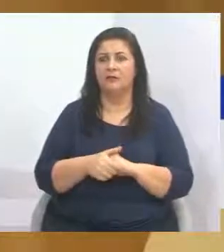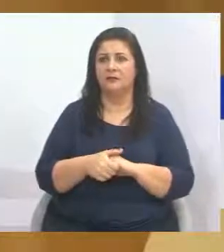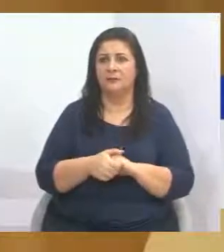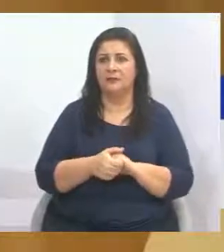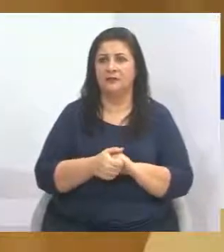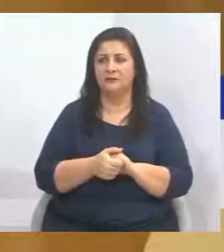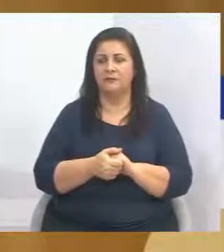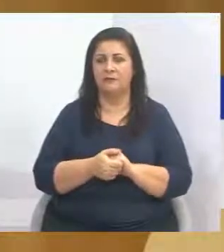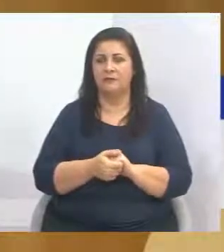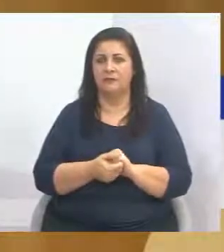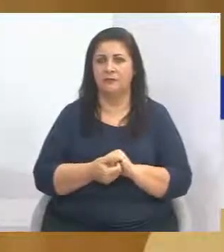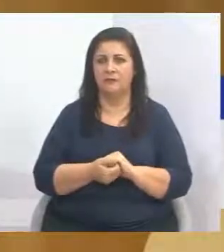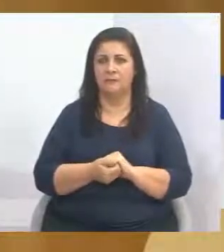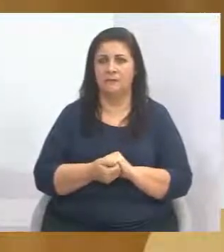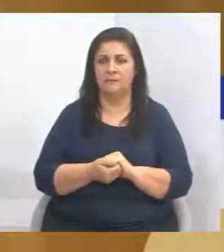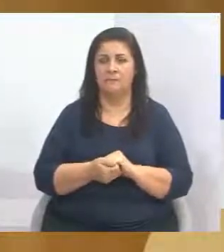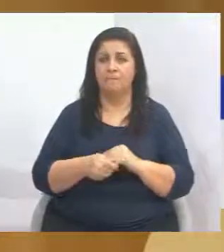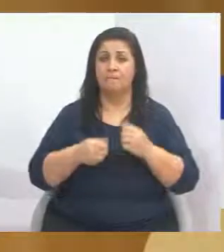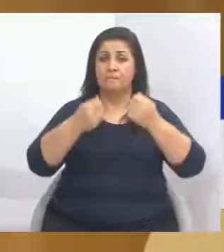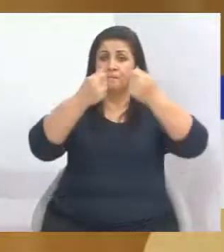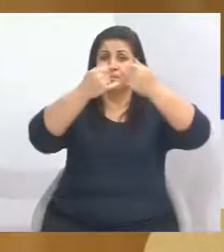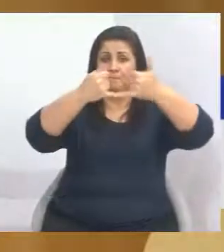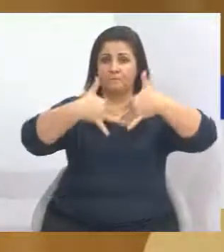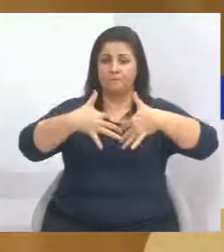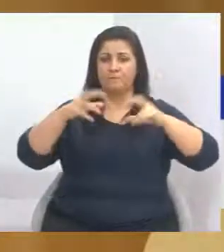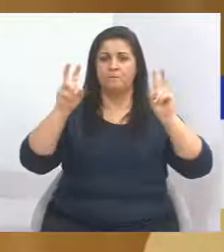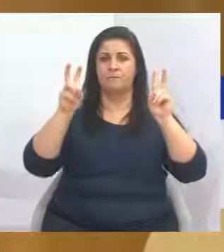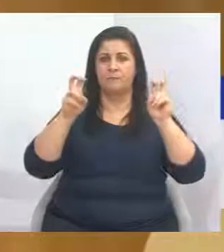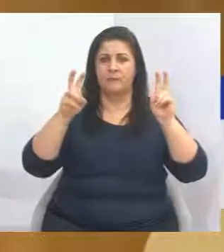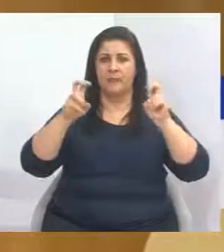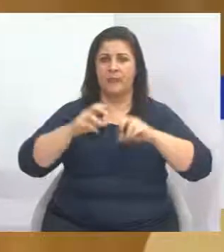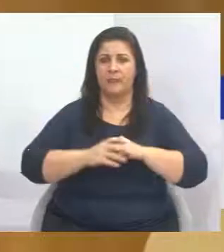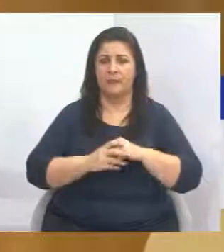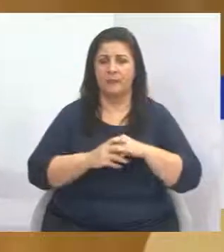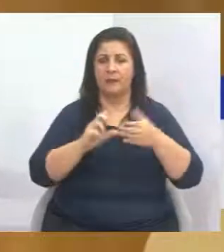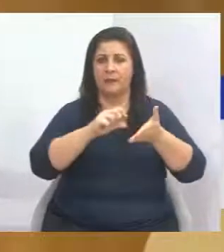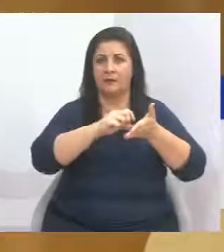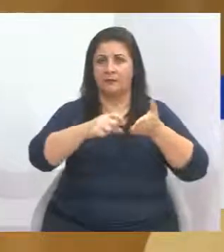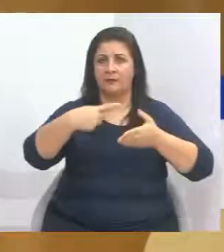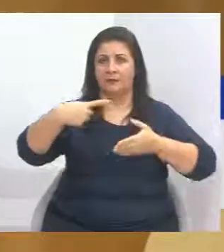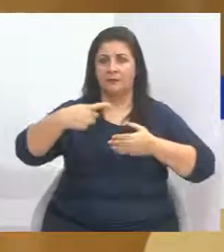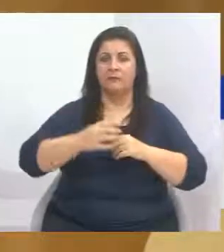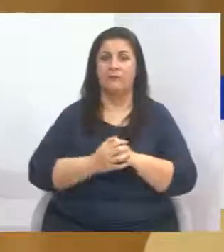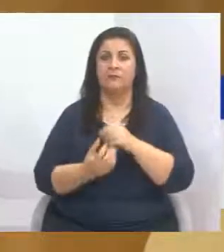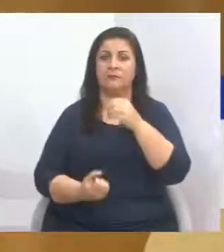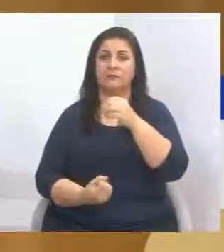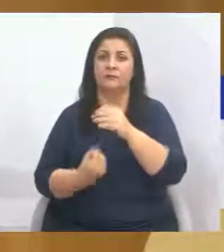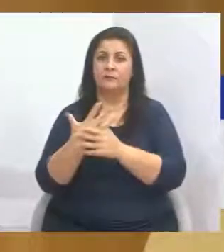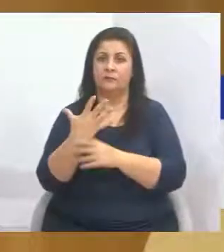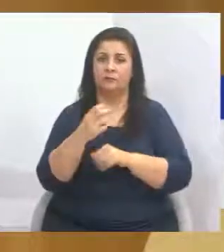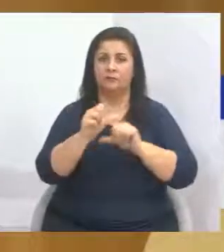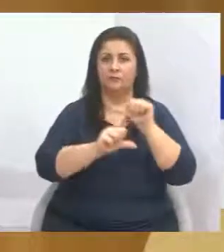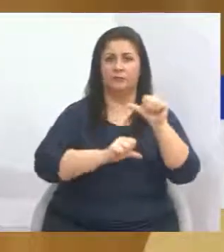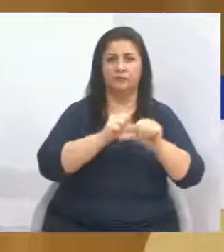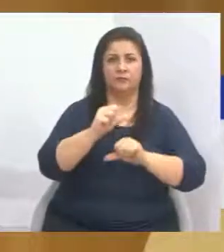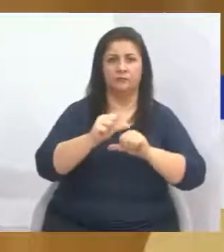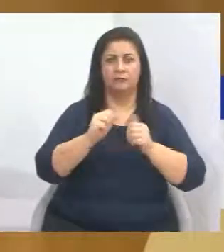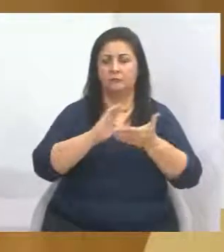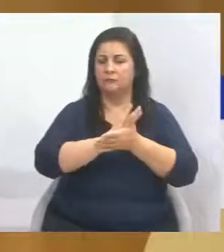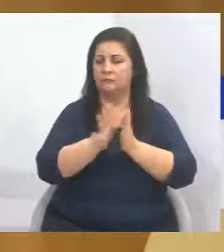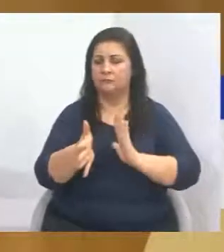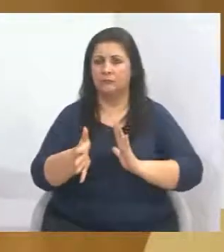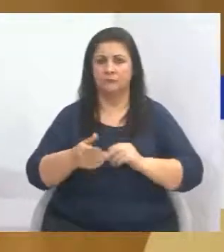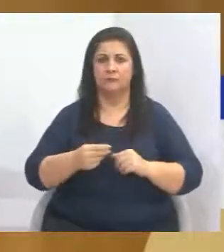que dispõem sobre: inciso 1º, criação, transformação ou extinção de